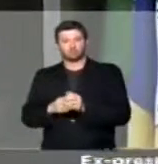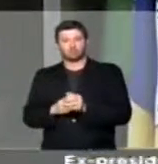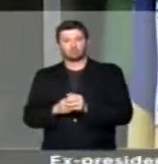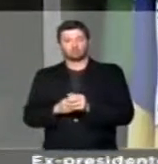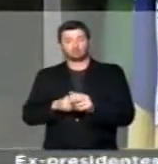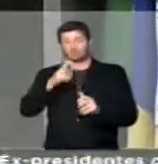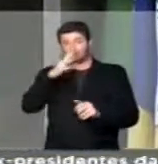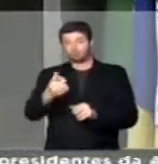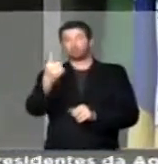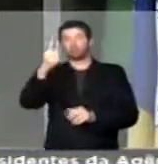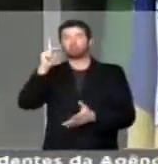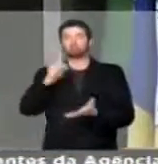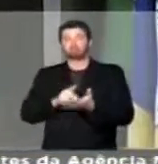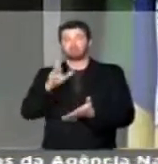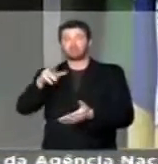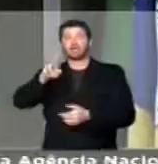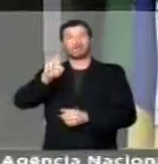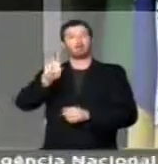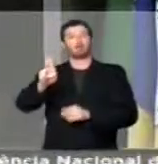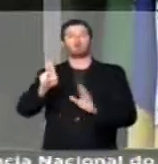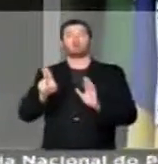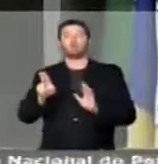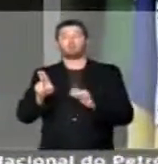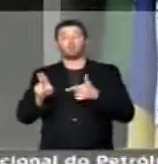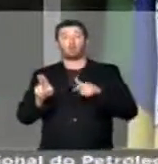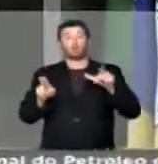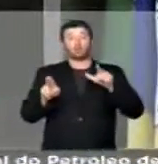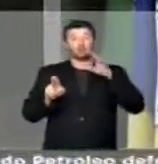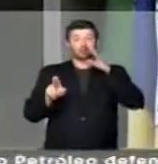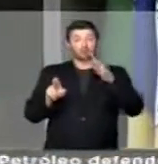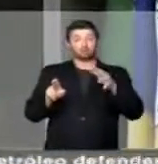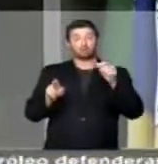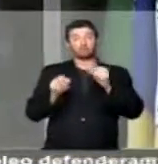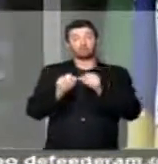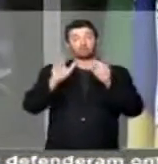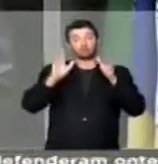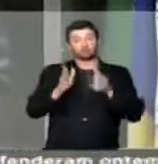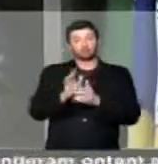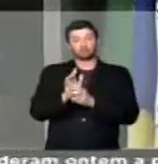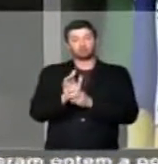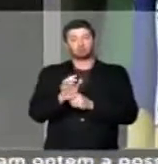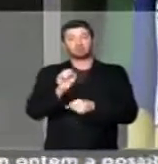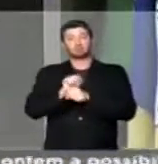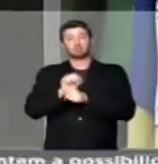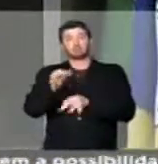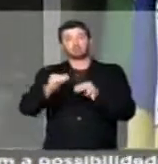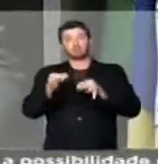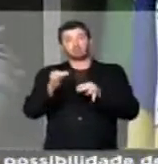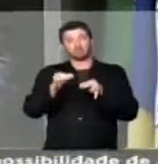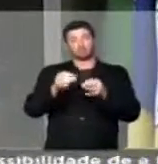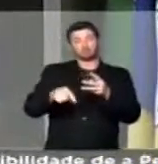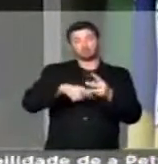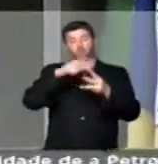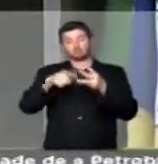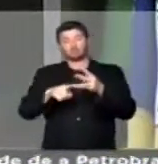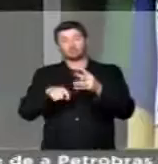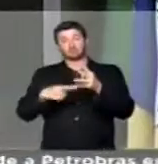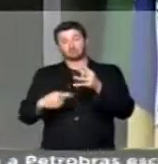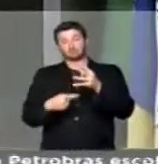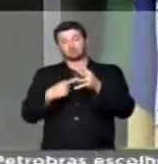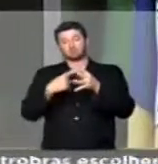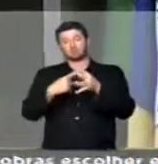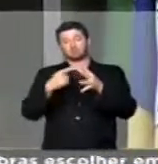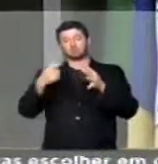já reconhecida jael tem outra denúncia oferecida aguardam julgamento e demais